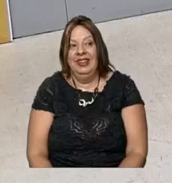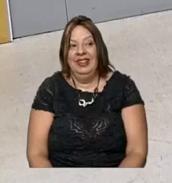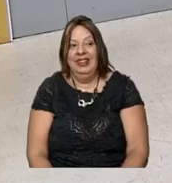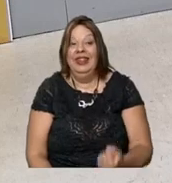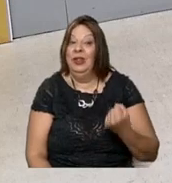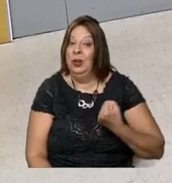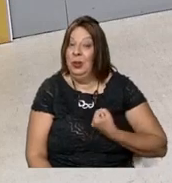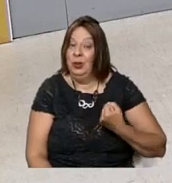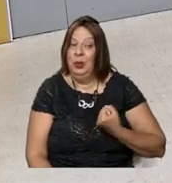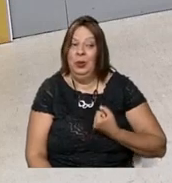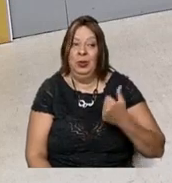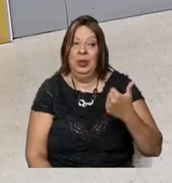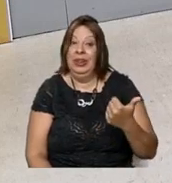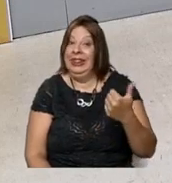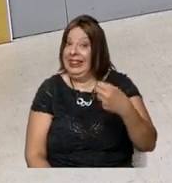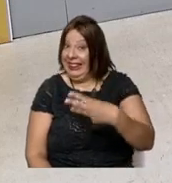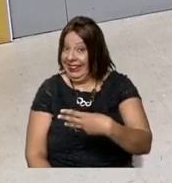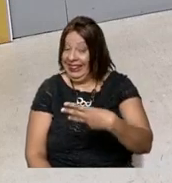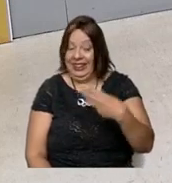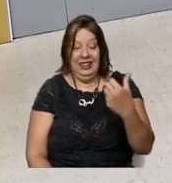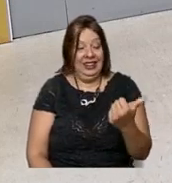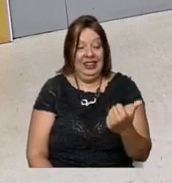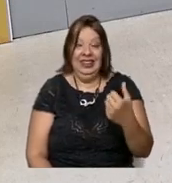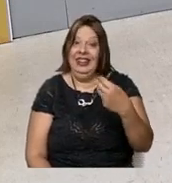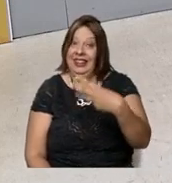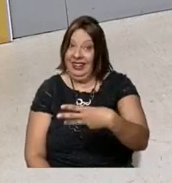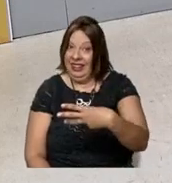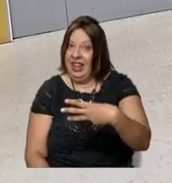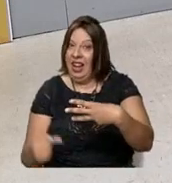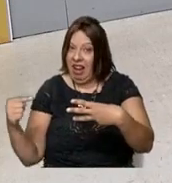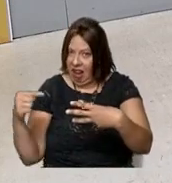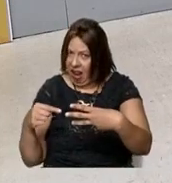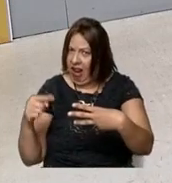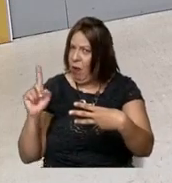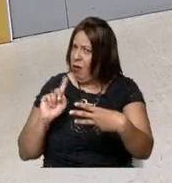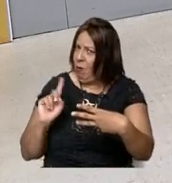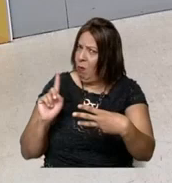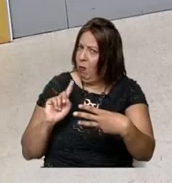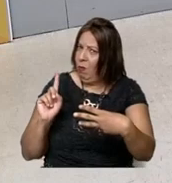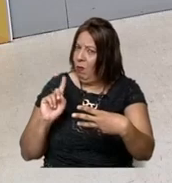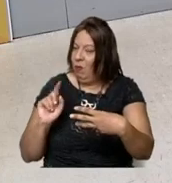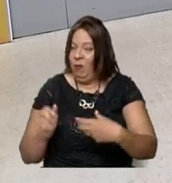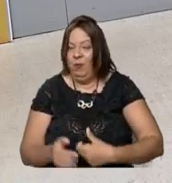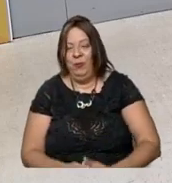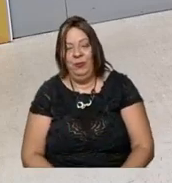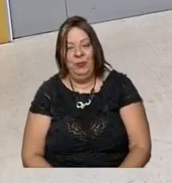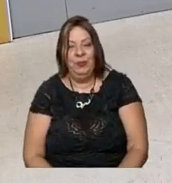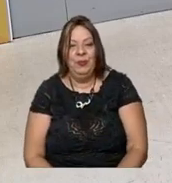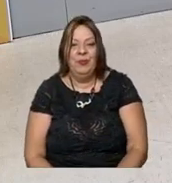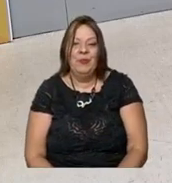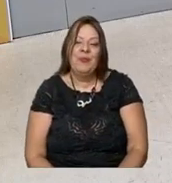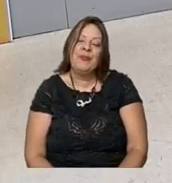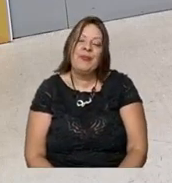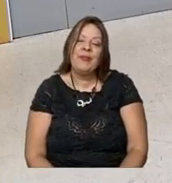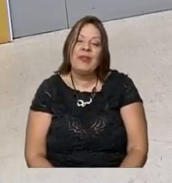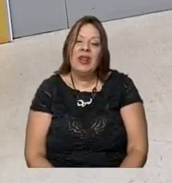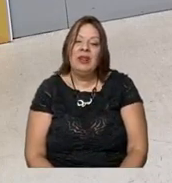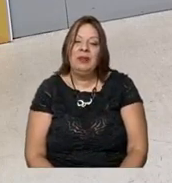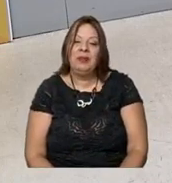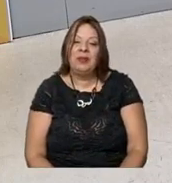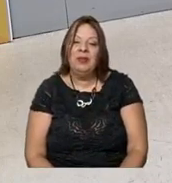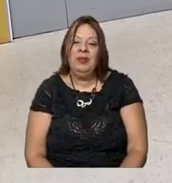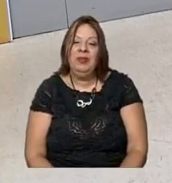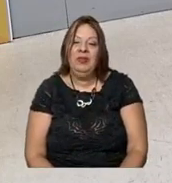bolinha sorteada. Eu te pergunto, Rogério, será que agora decide? Saiu a bolinha de número 13, número 13, decide